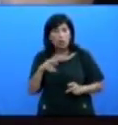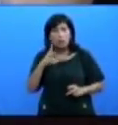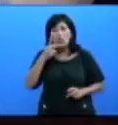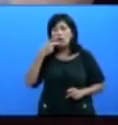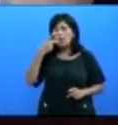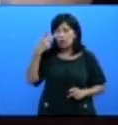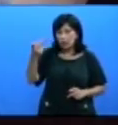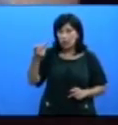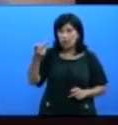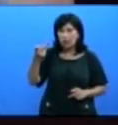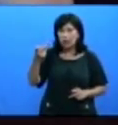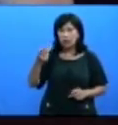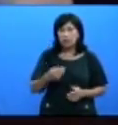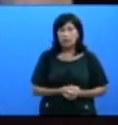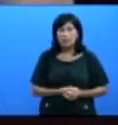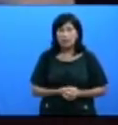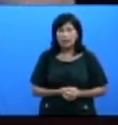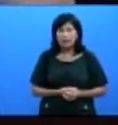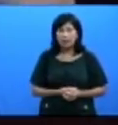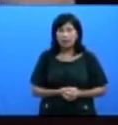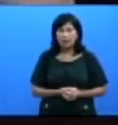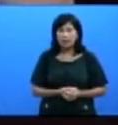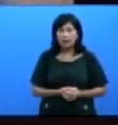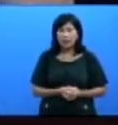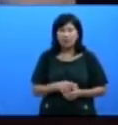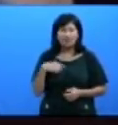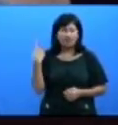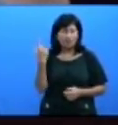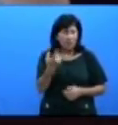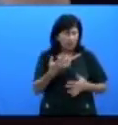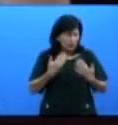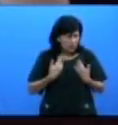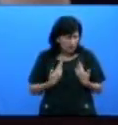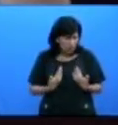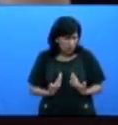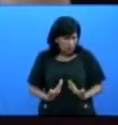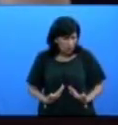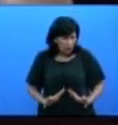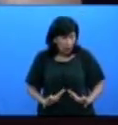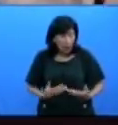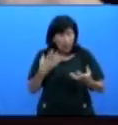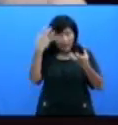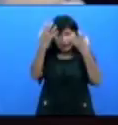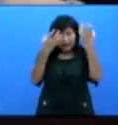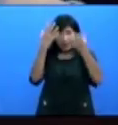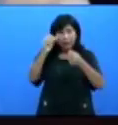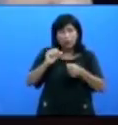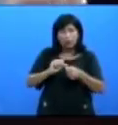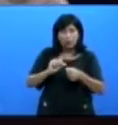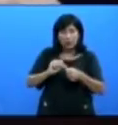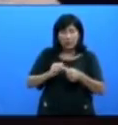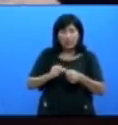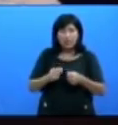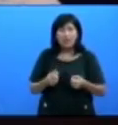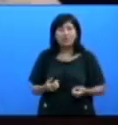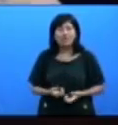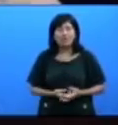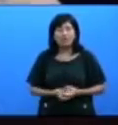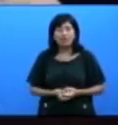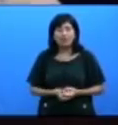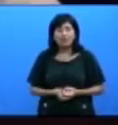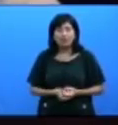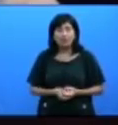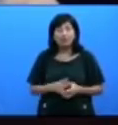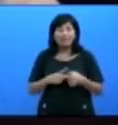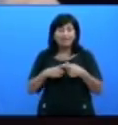vereadora Edna Flor, a gente fica bastante desanimada em tentar colaborar com essa administração. A princípio, porque